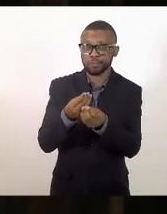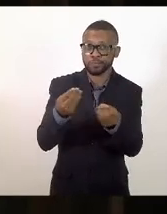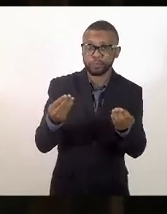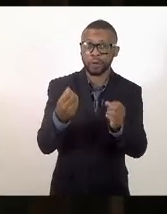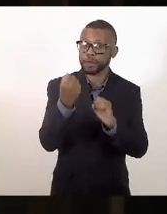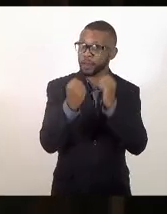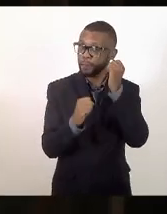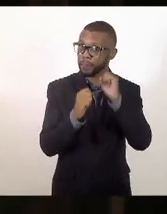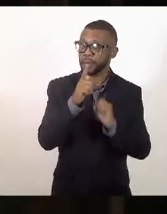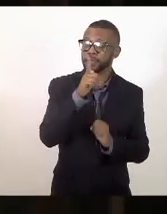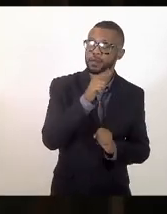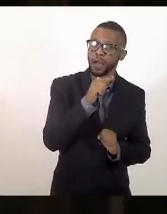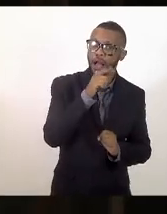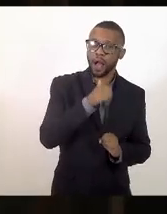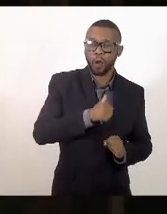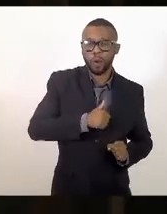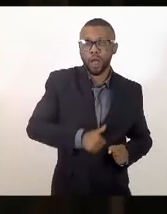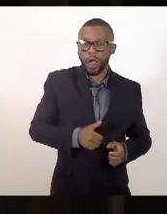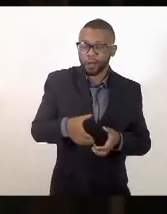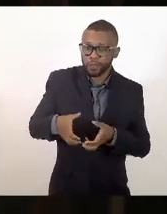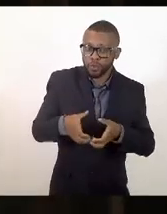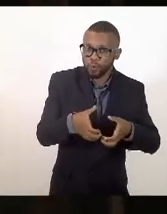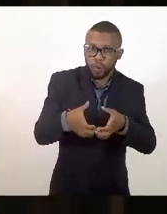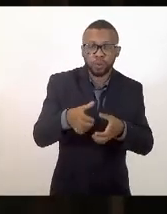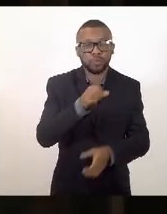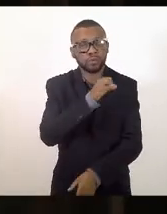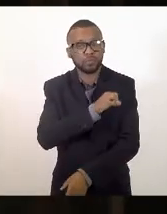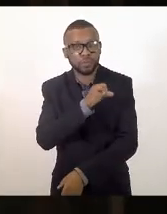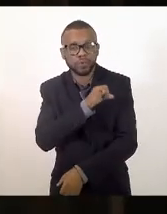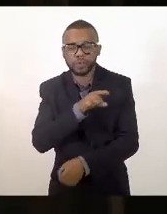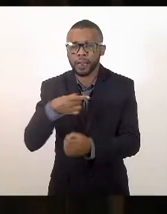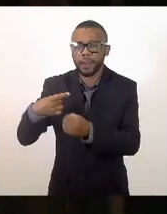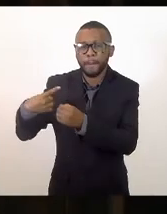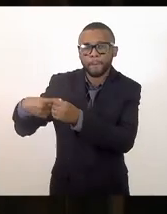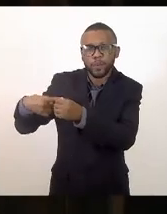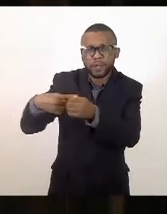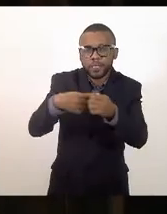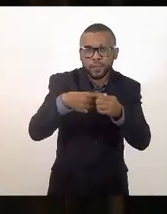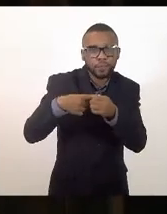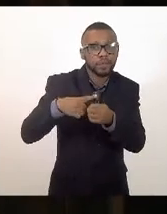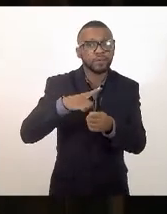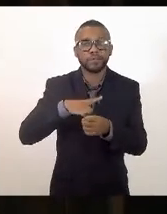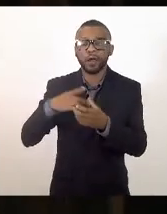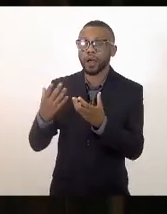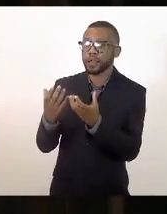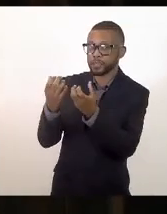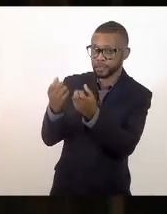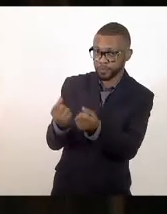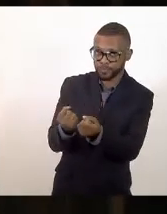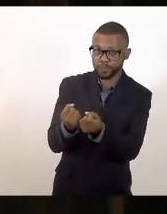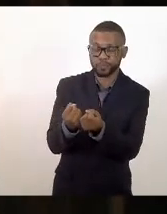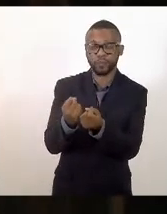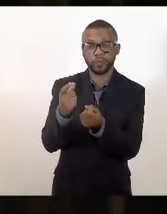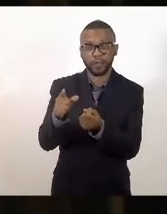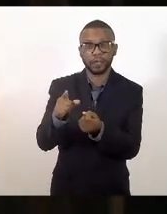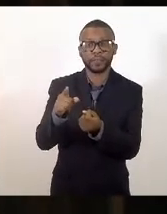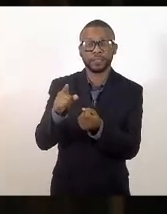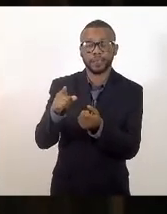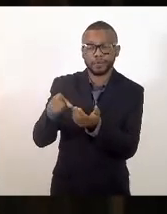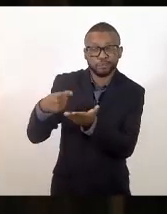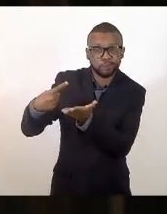Rio de Janeiro, naqueles municípios que fizeram a adesão a essa grande